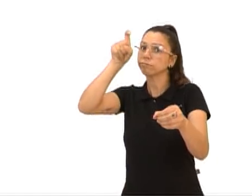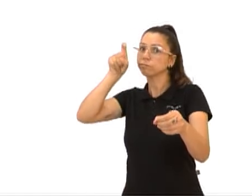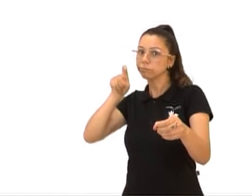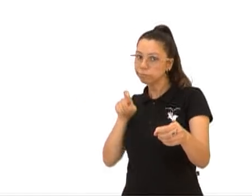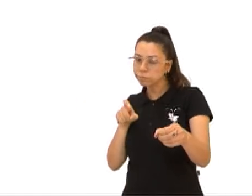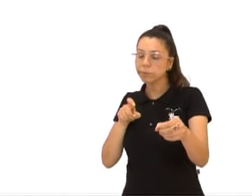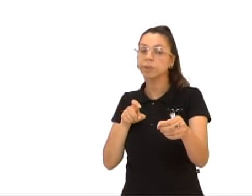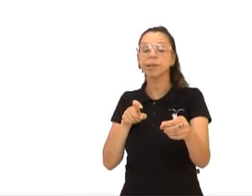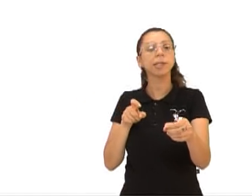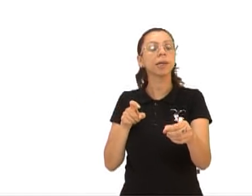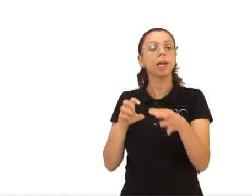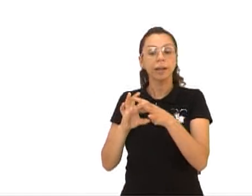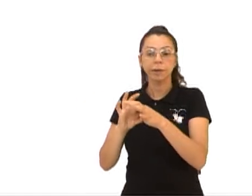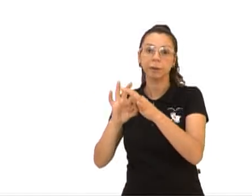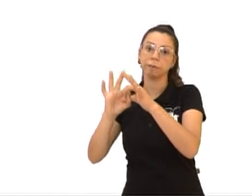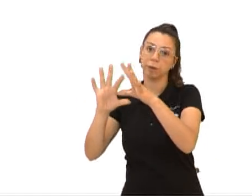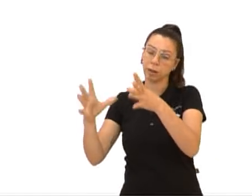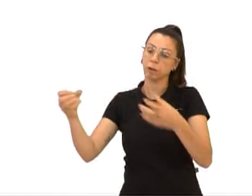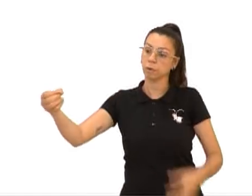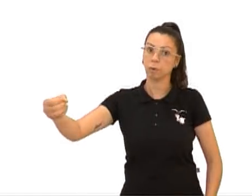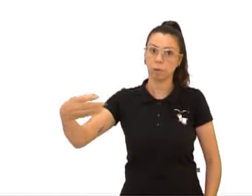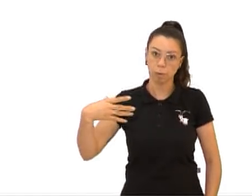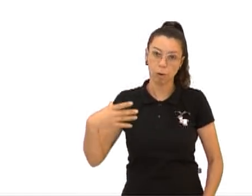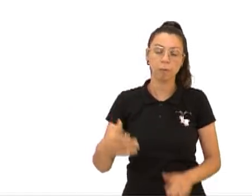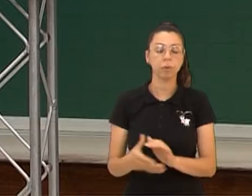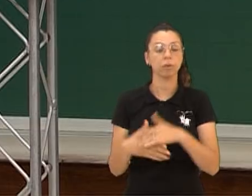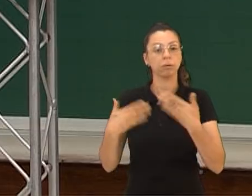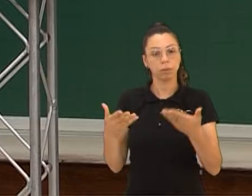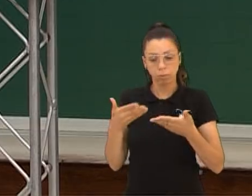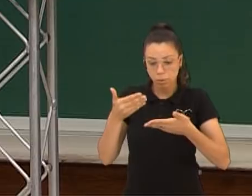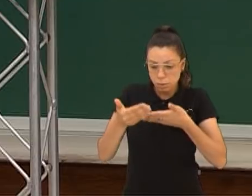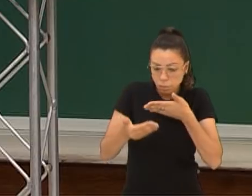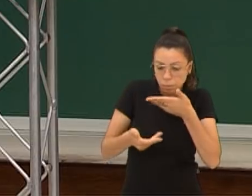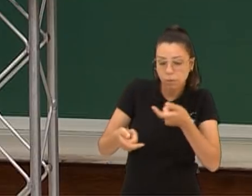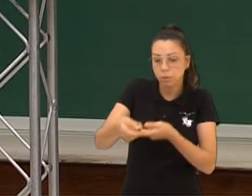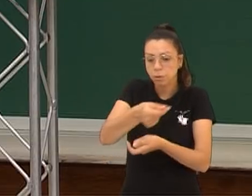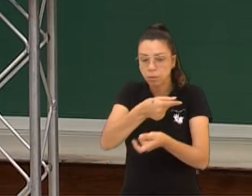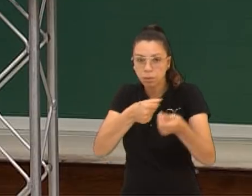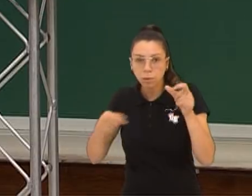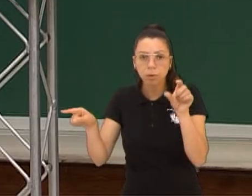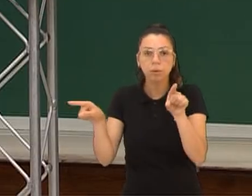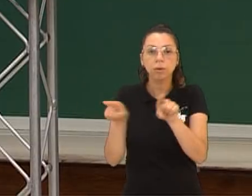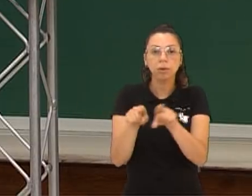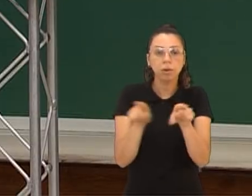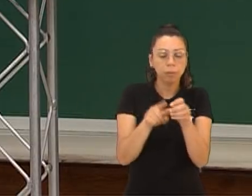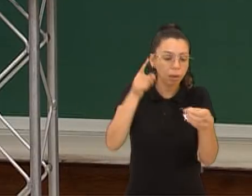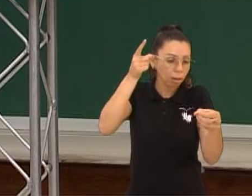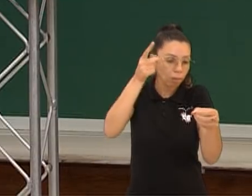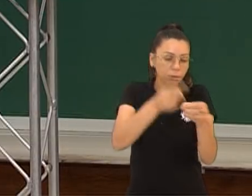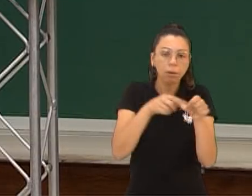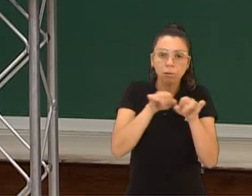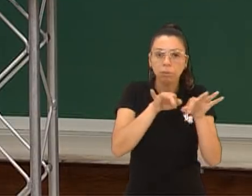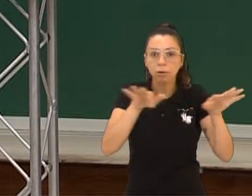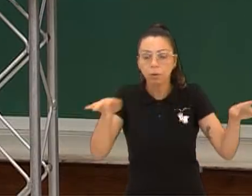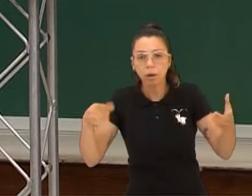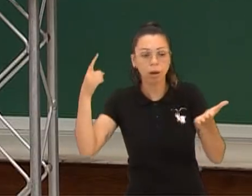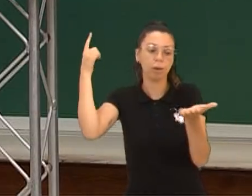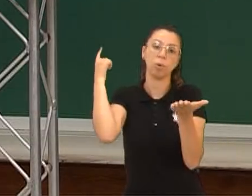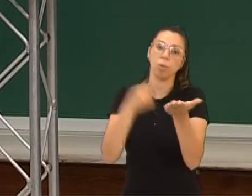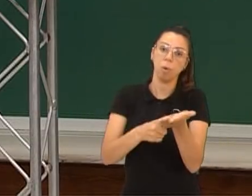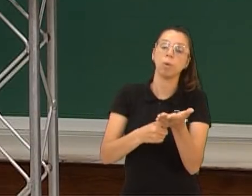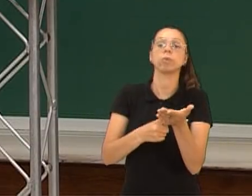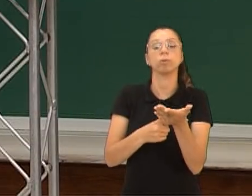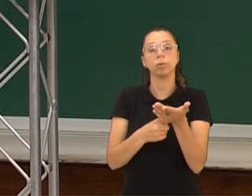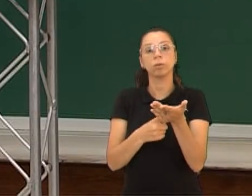recentemente. Então, todo esse processo de desenvolvimento econômico, urbanização, acordos, cooperação, isso vai demorar